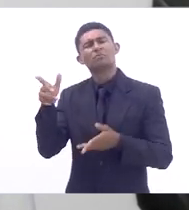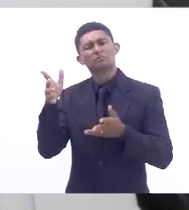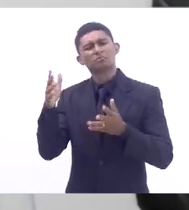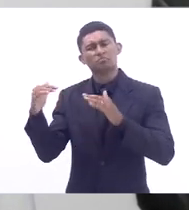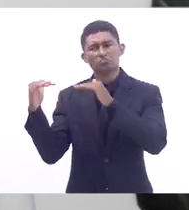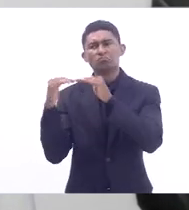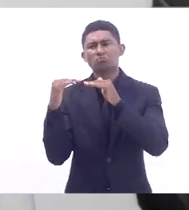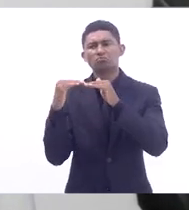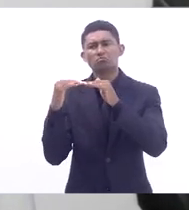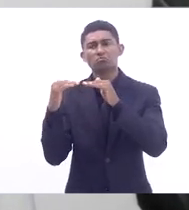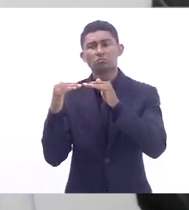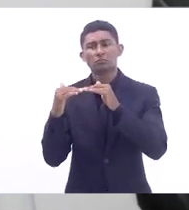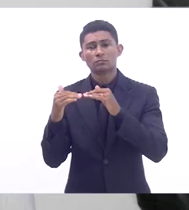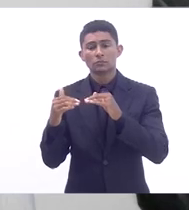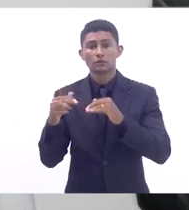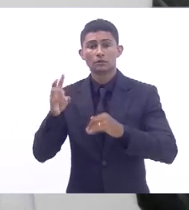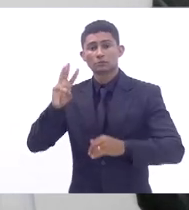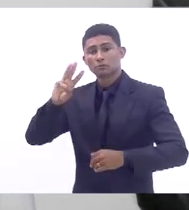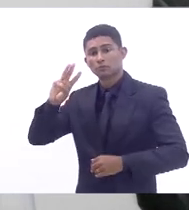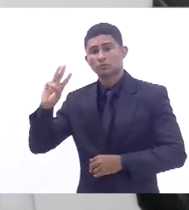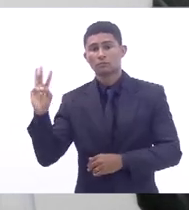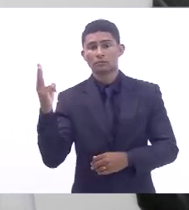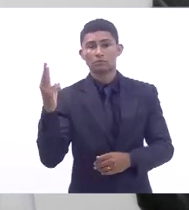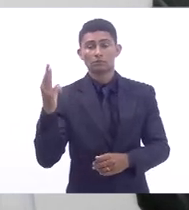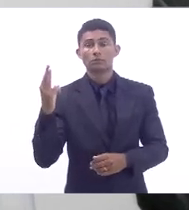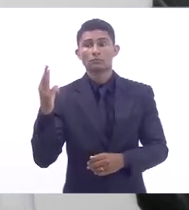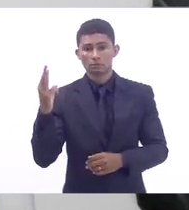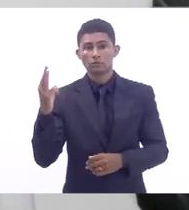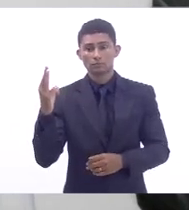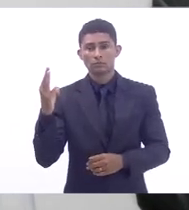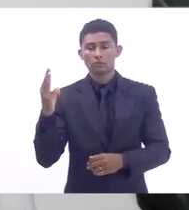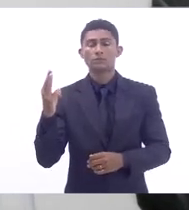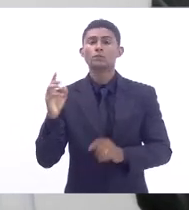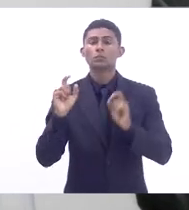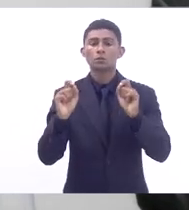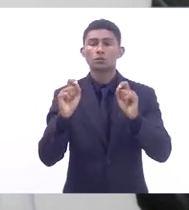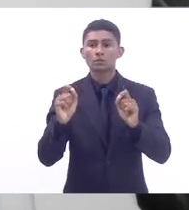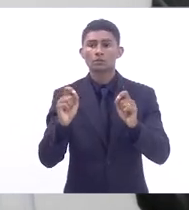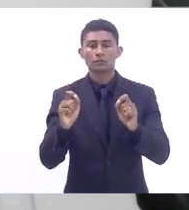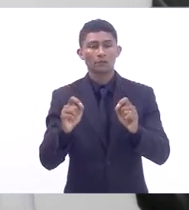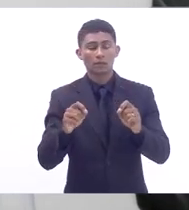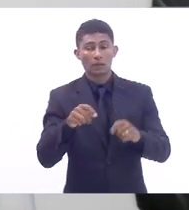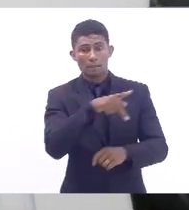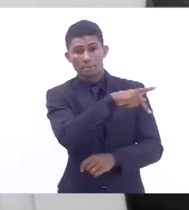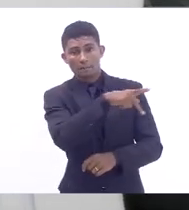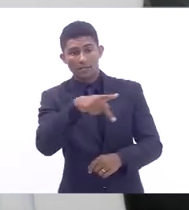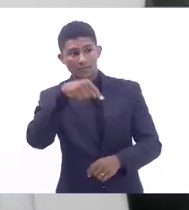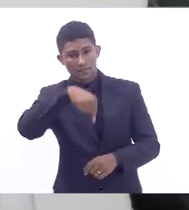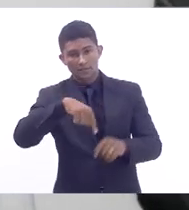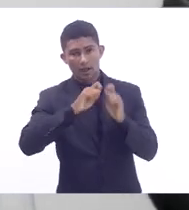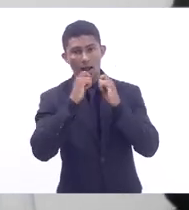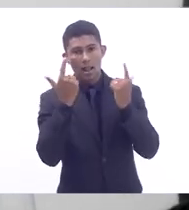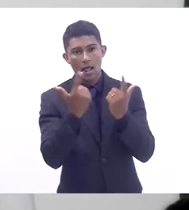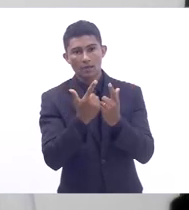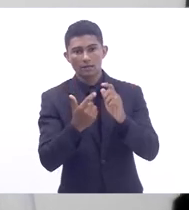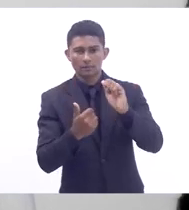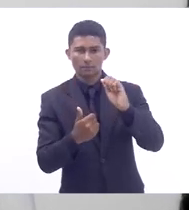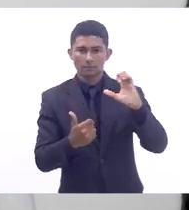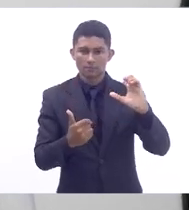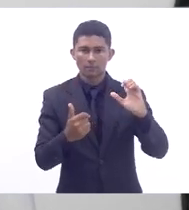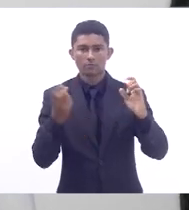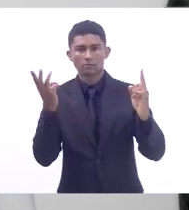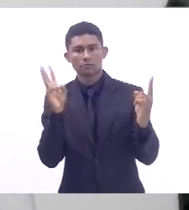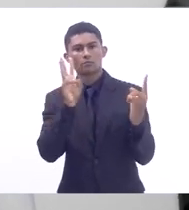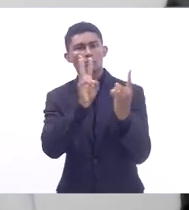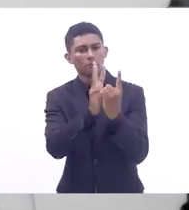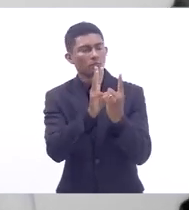tinha falado antes eu acho que eu nós três eu Flávio e voltou podemos conversar com o presidente da casa para André Ceciliano para que o